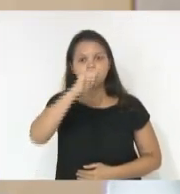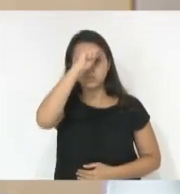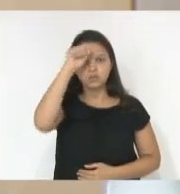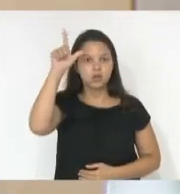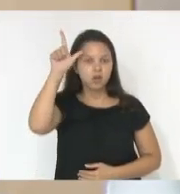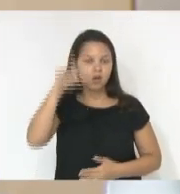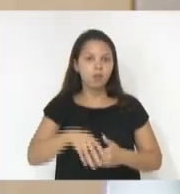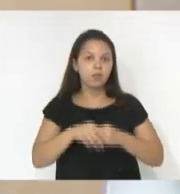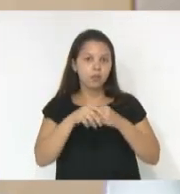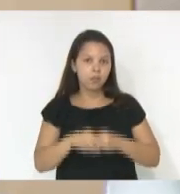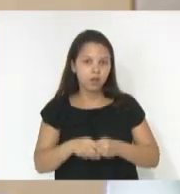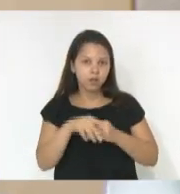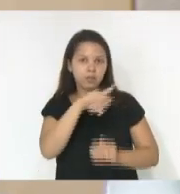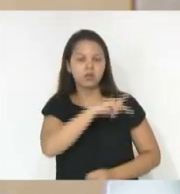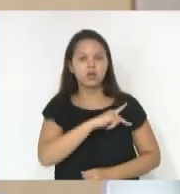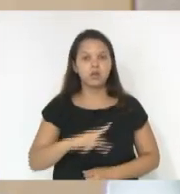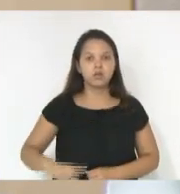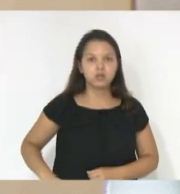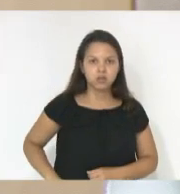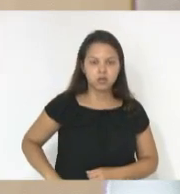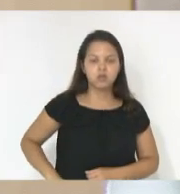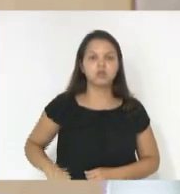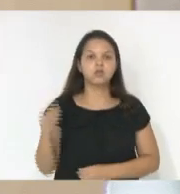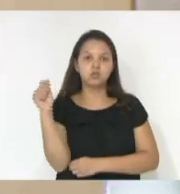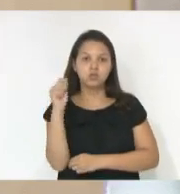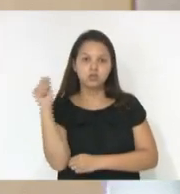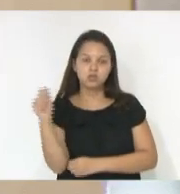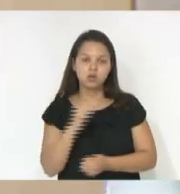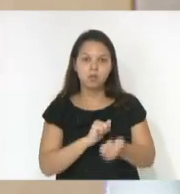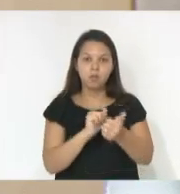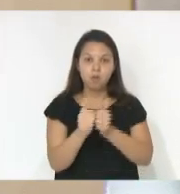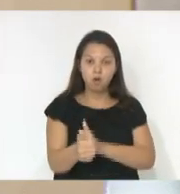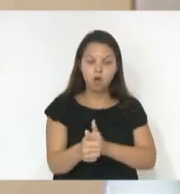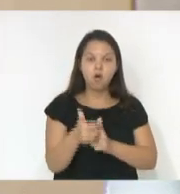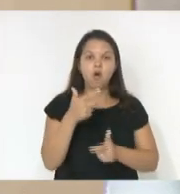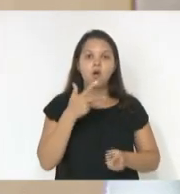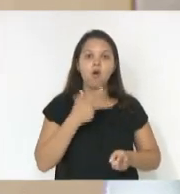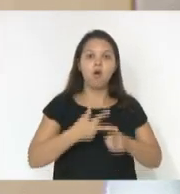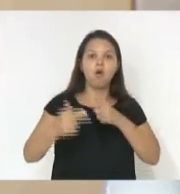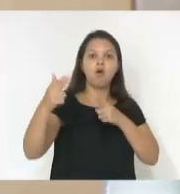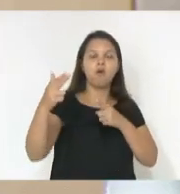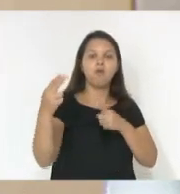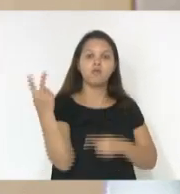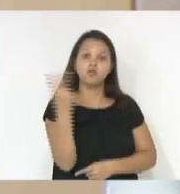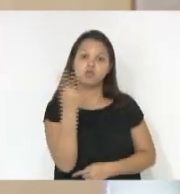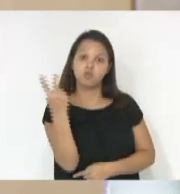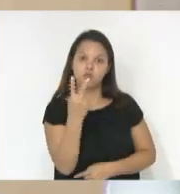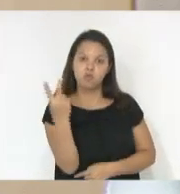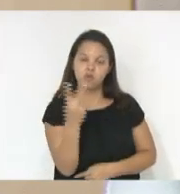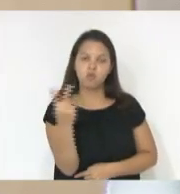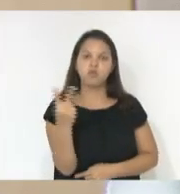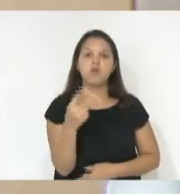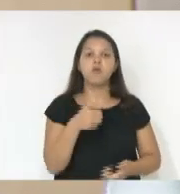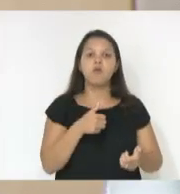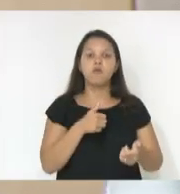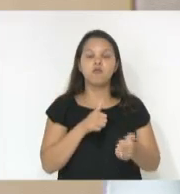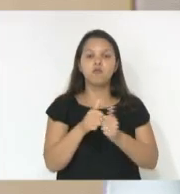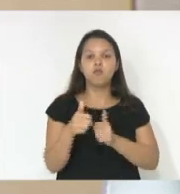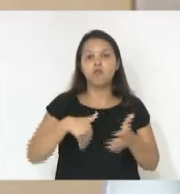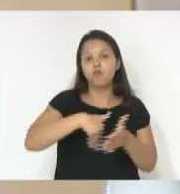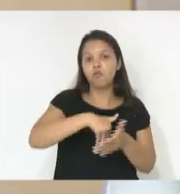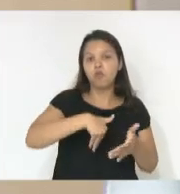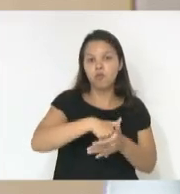da Associação Desportiva Lourdes Lago pela conquista do bicampeonato brasileiro escolar de futebol feminino em Maceió, bem